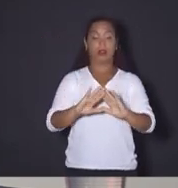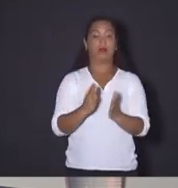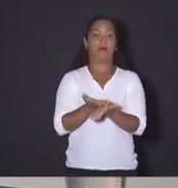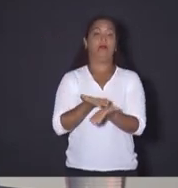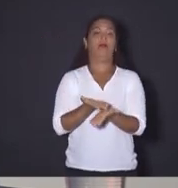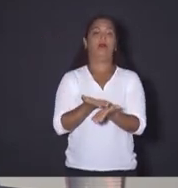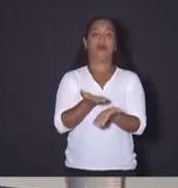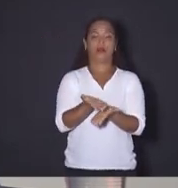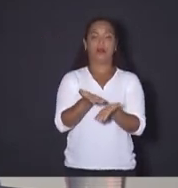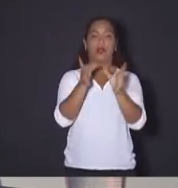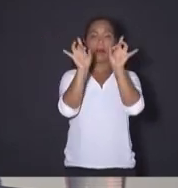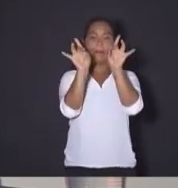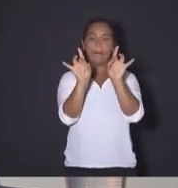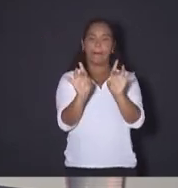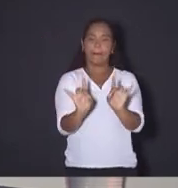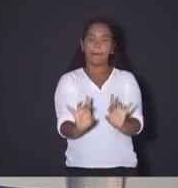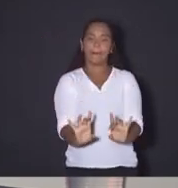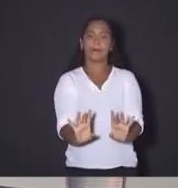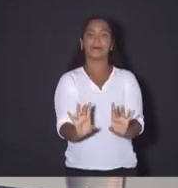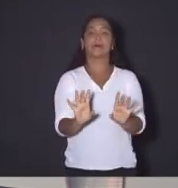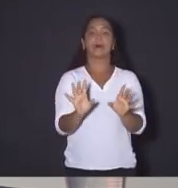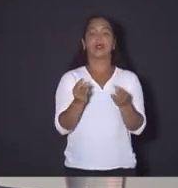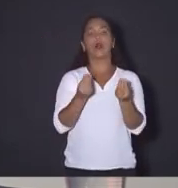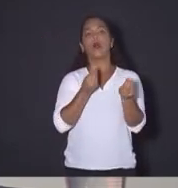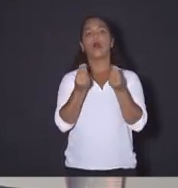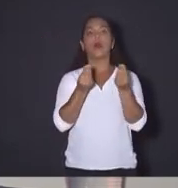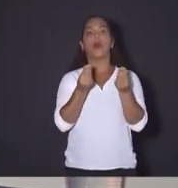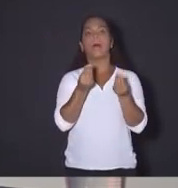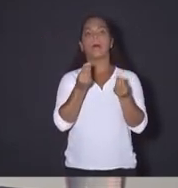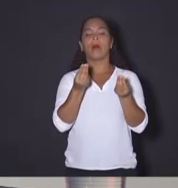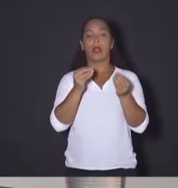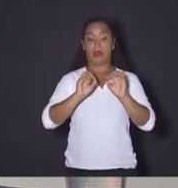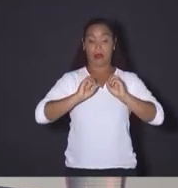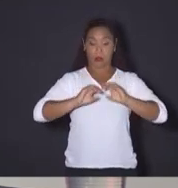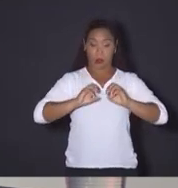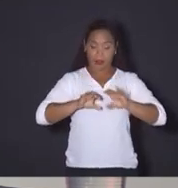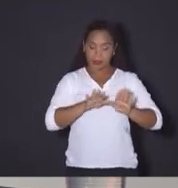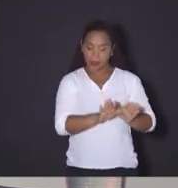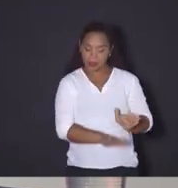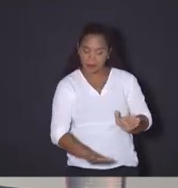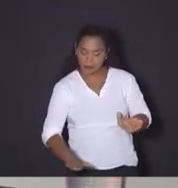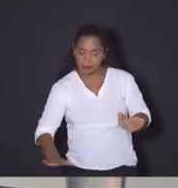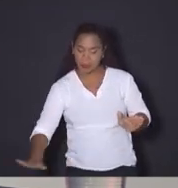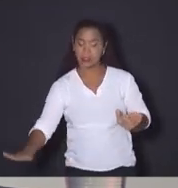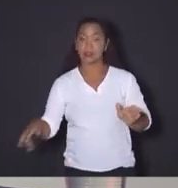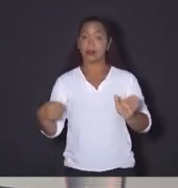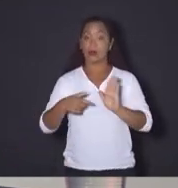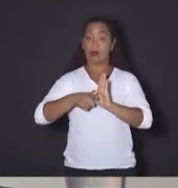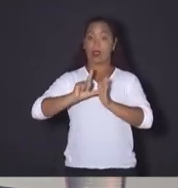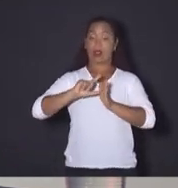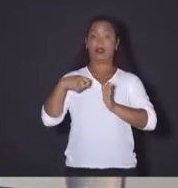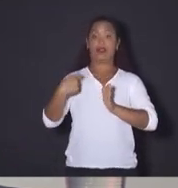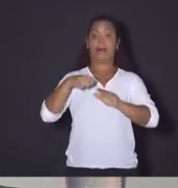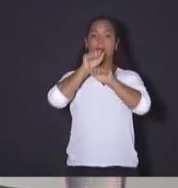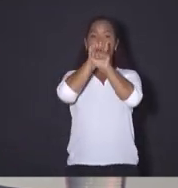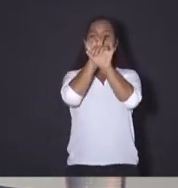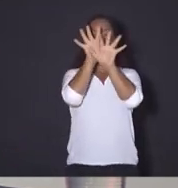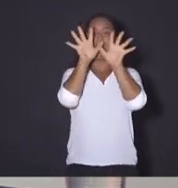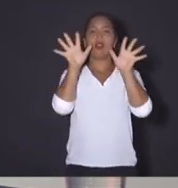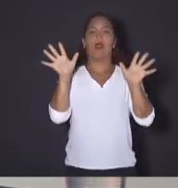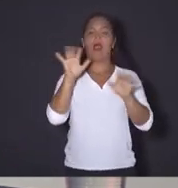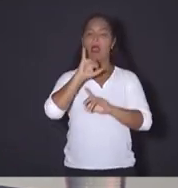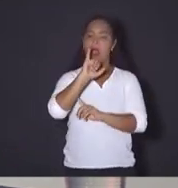especificidades ora como é que eu posso falar de educação infantil se não tiver claramente delineado há uma concepção de infância o